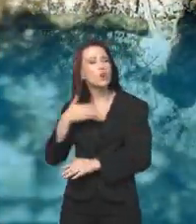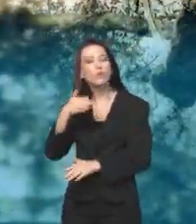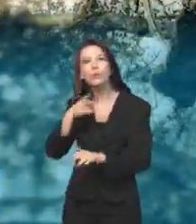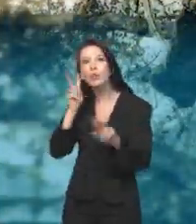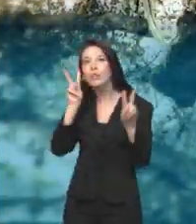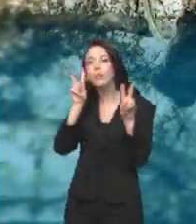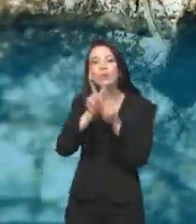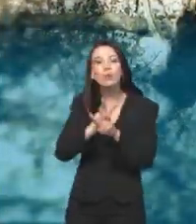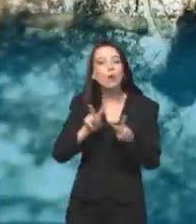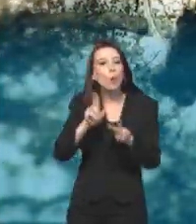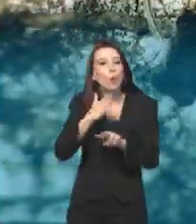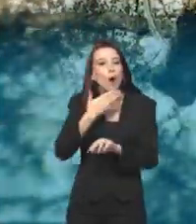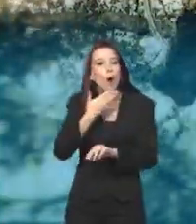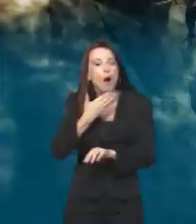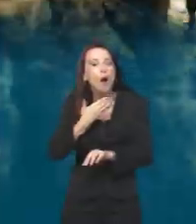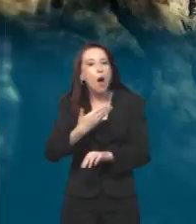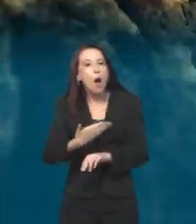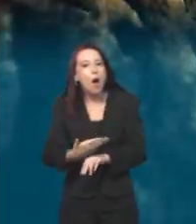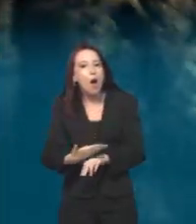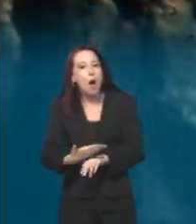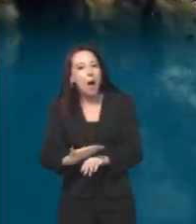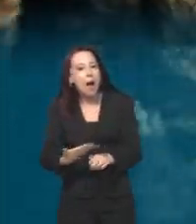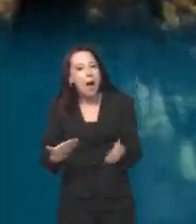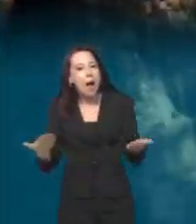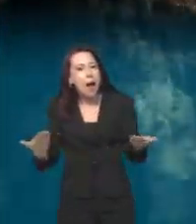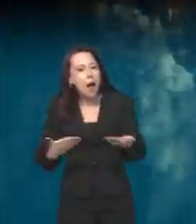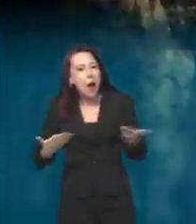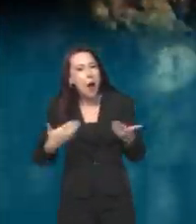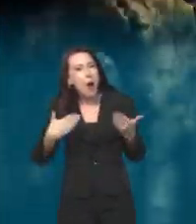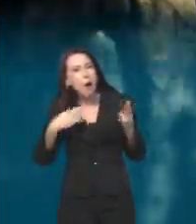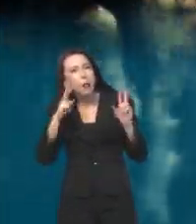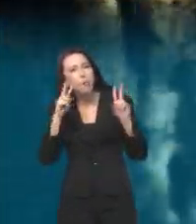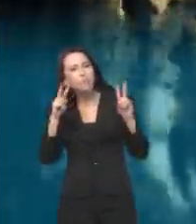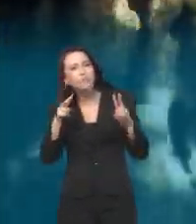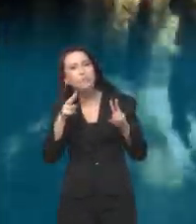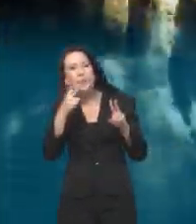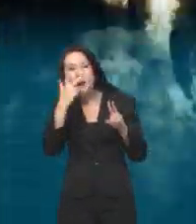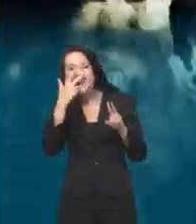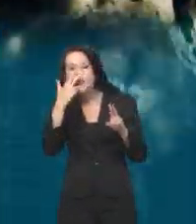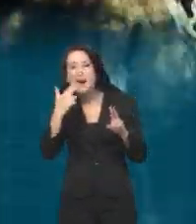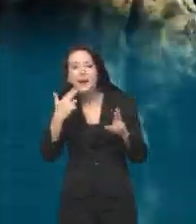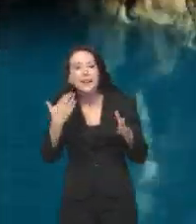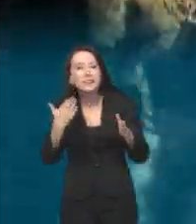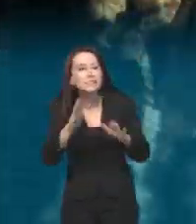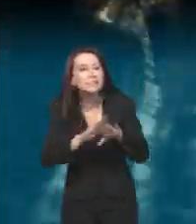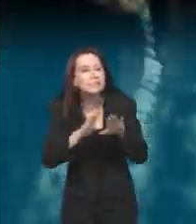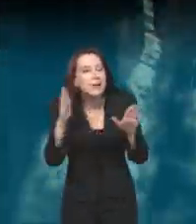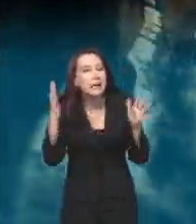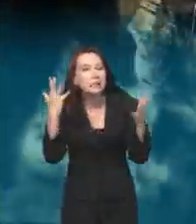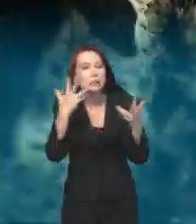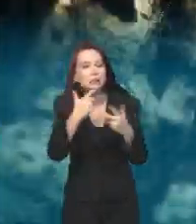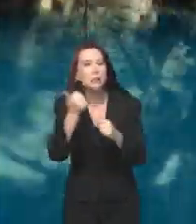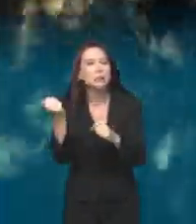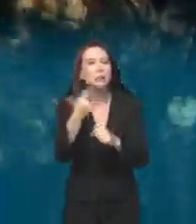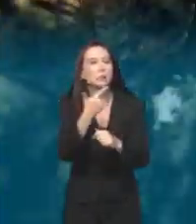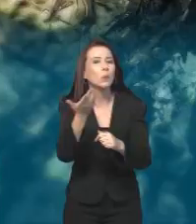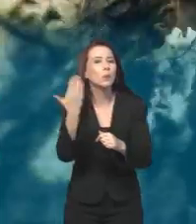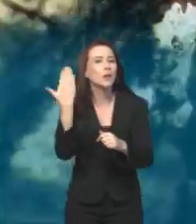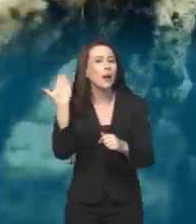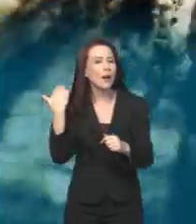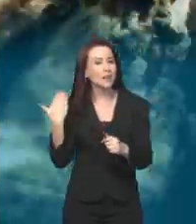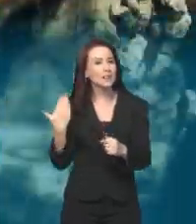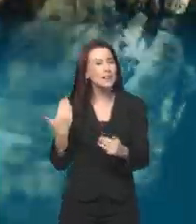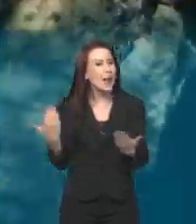natureza incomparável, que dessa vez me parece, se é que é possível, ainda mais bonita e maravilhosa que